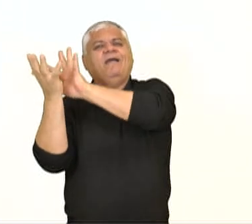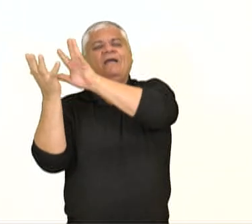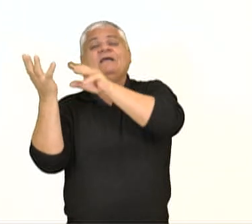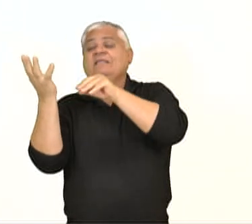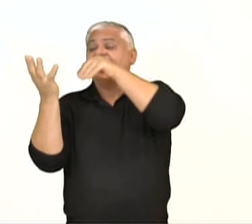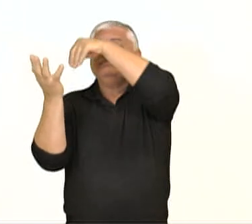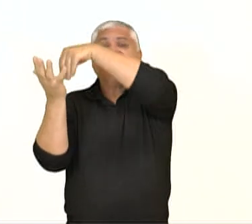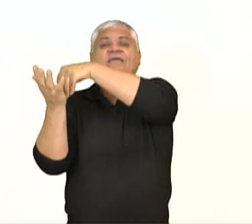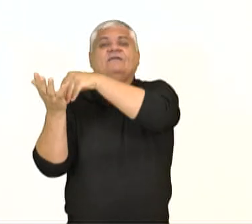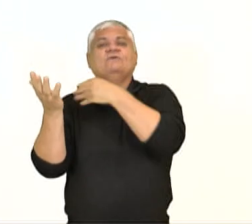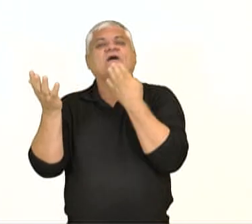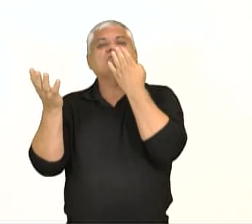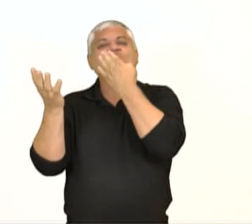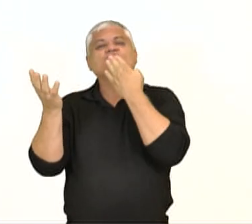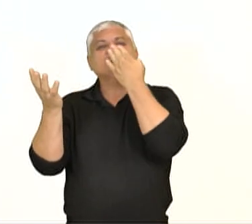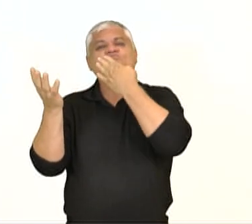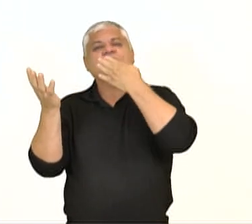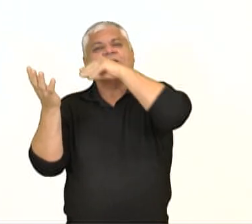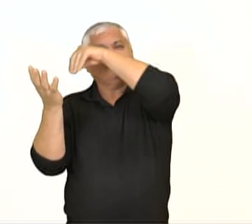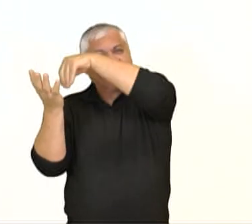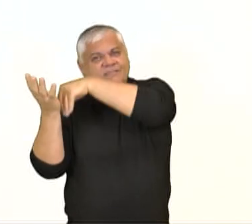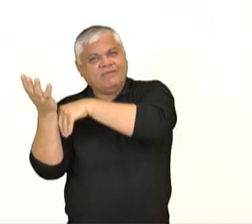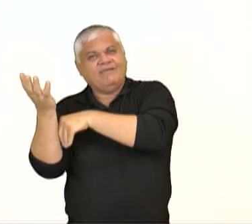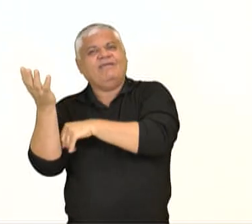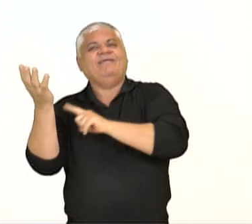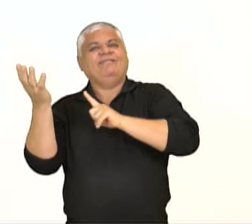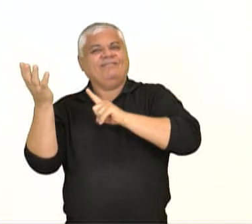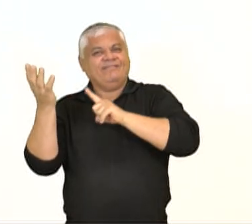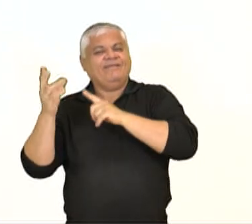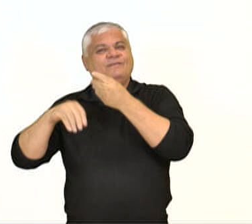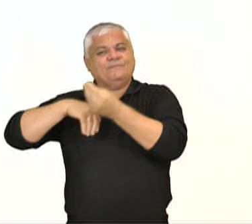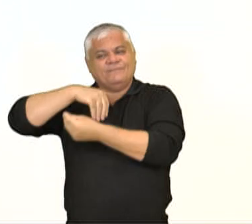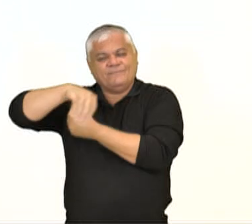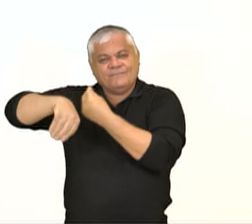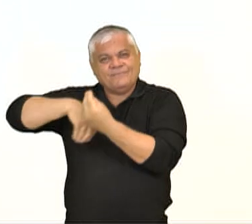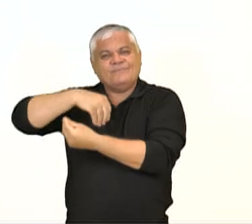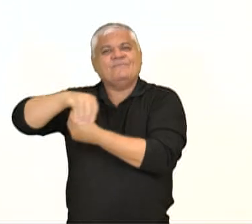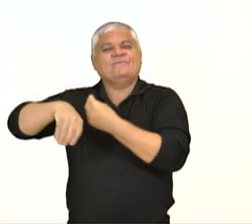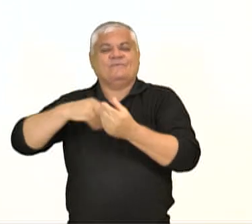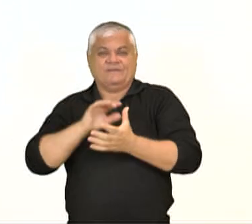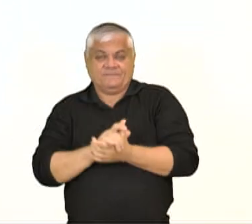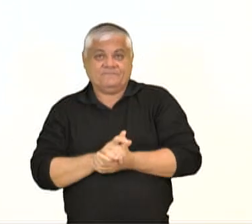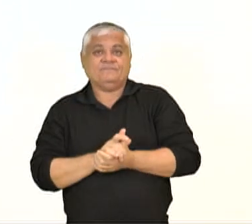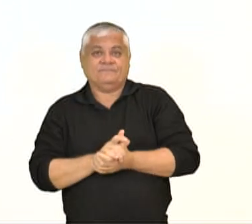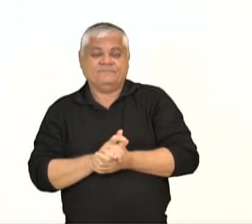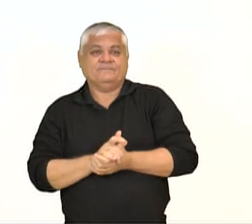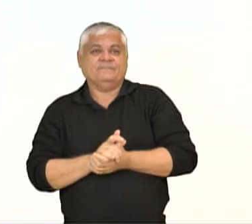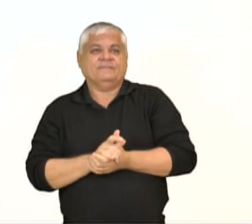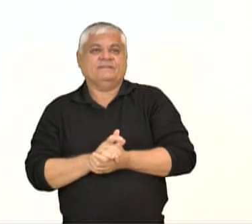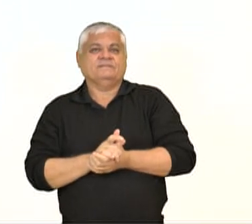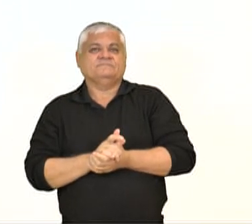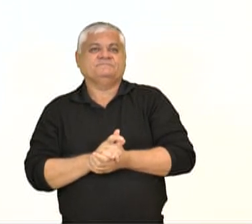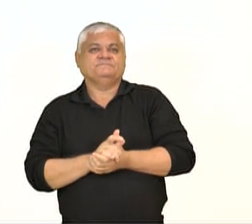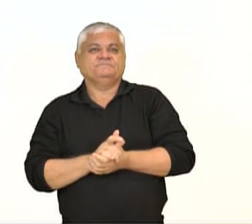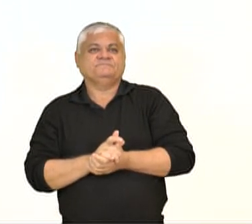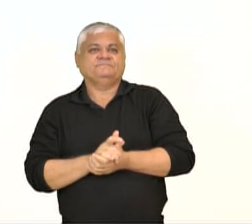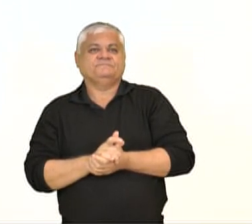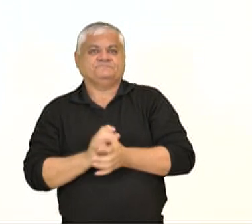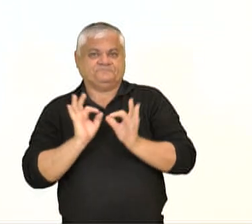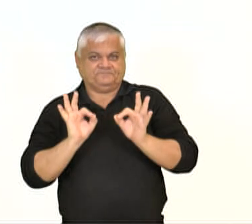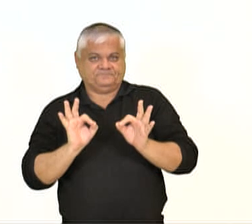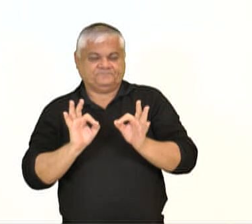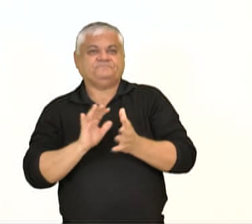açúcar, ok? Então, isso ocorre ali a partir das mitocôndrias, ou seja, a partir da respiração celular que ocorre nessa